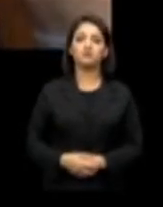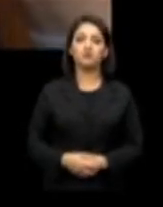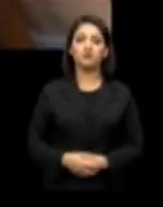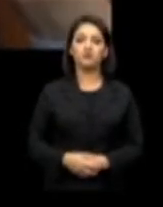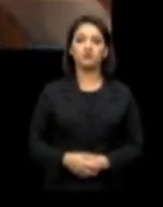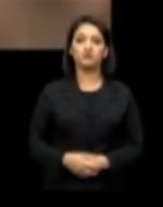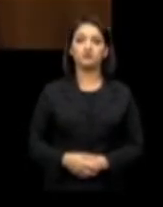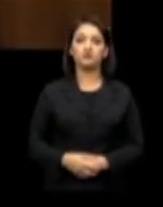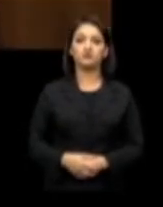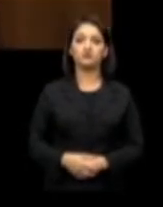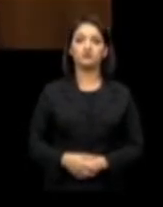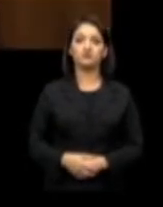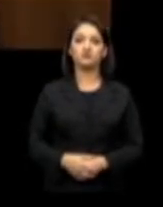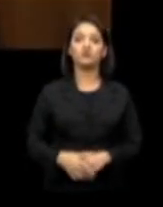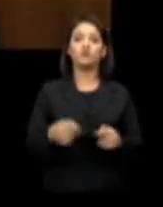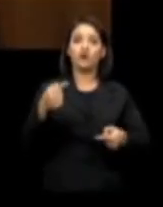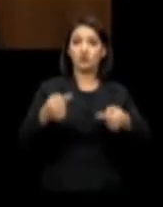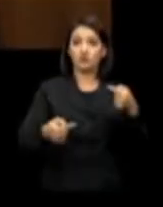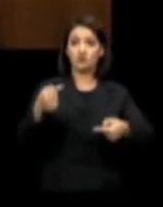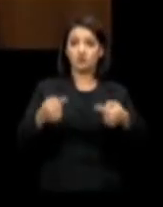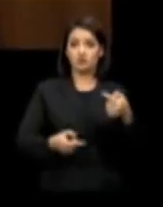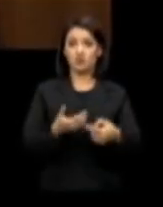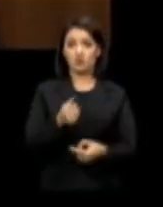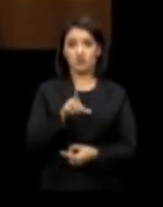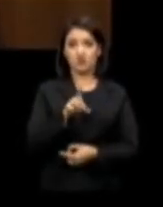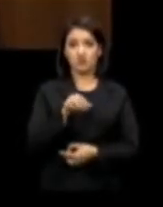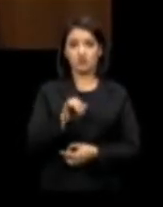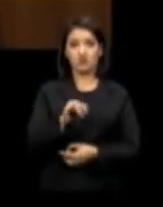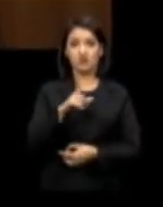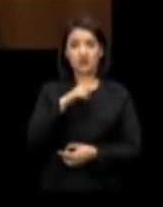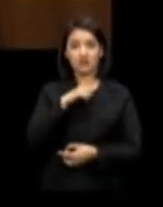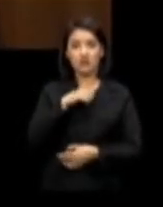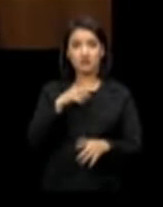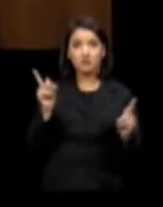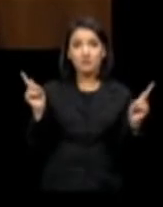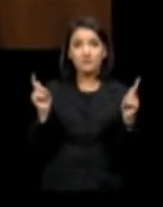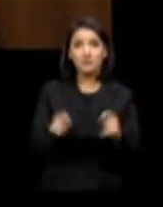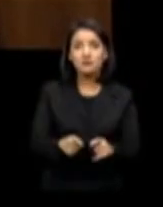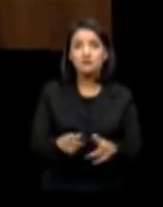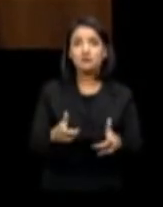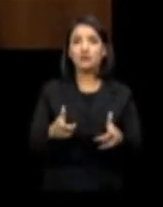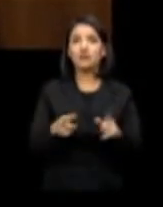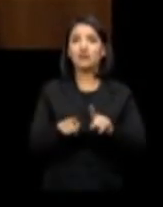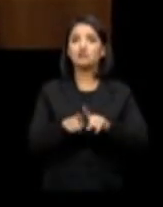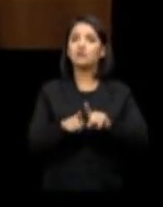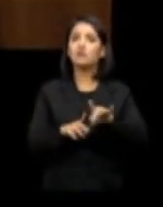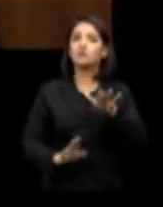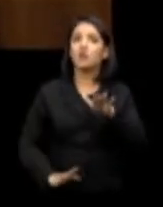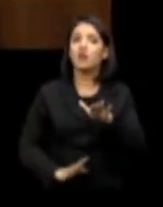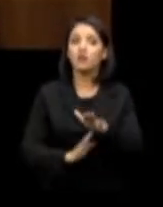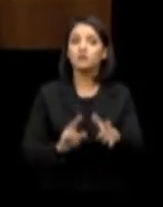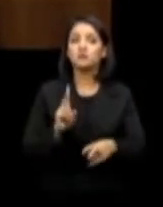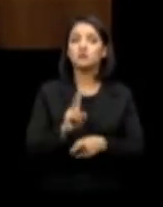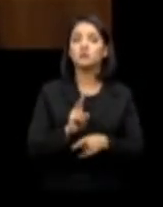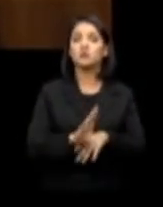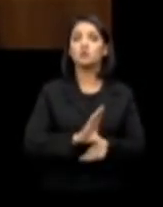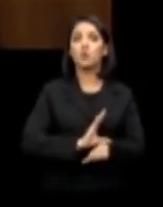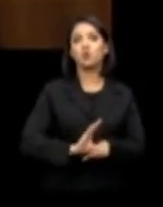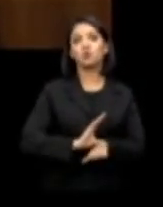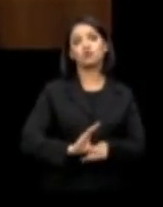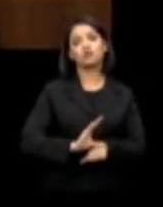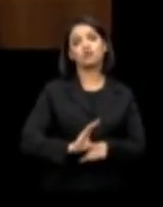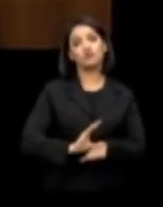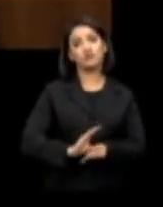A discussão travada nesta DIN testa as possibilidades e os limites da proteção constitucional do direito